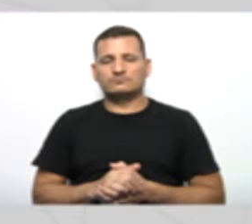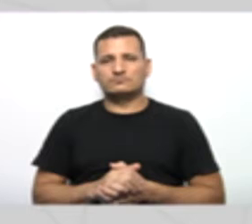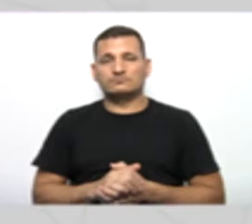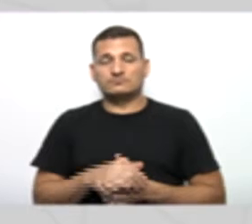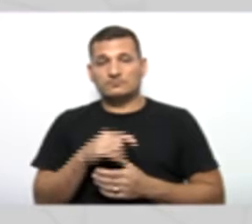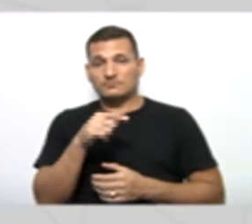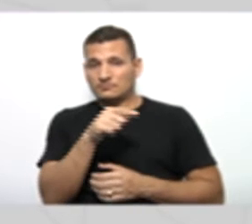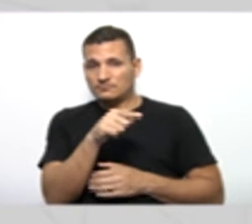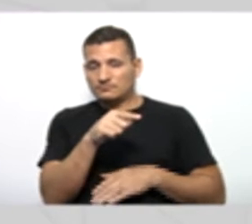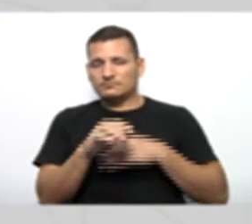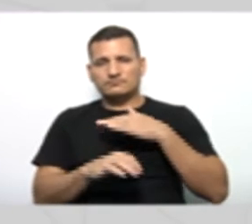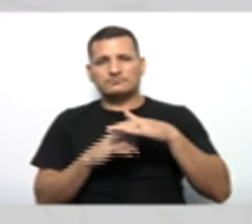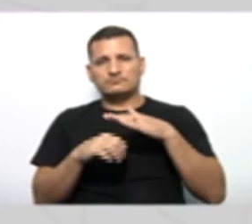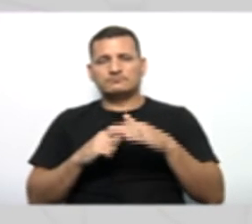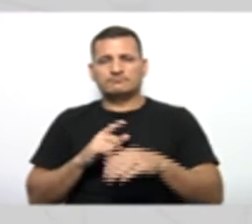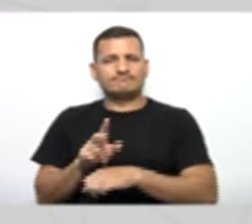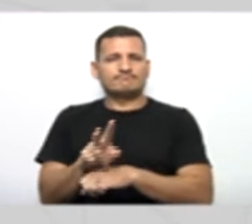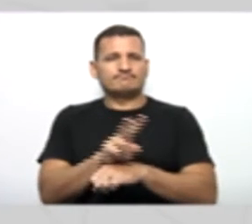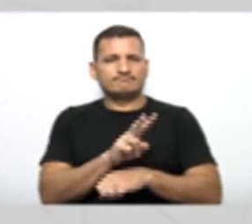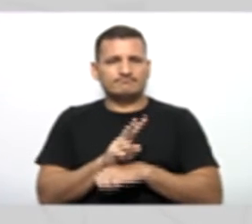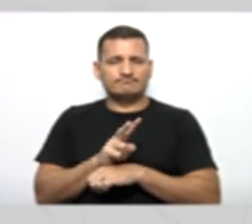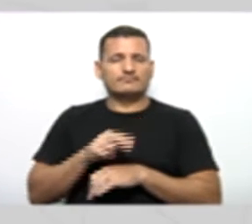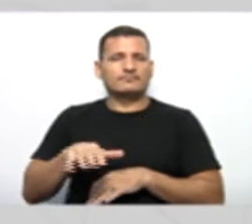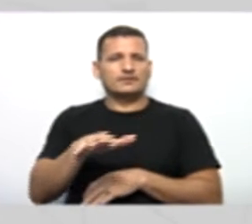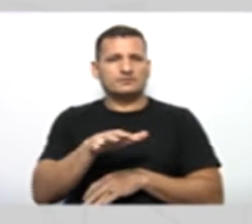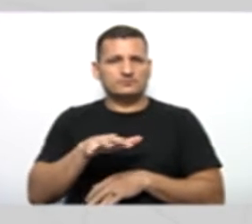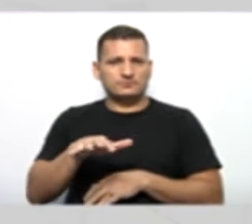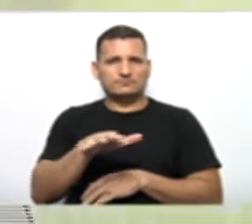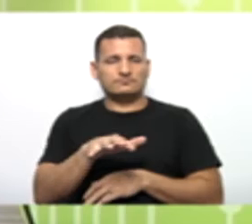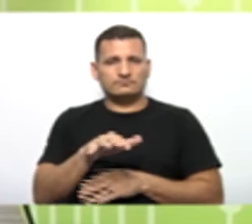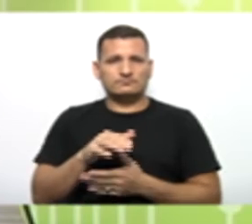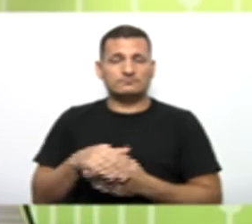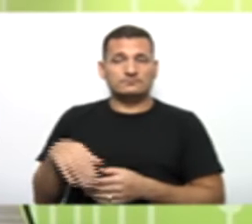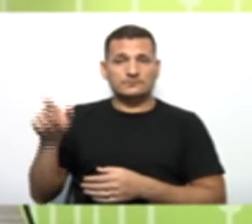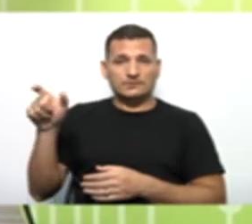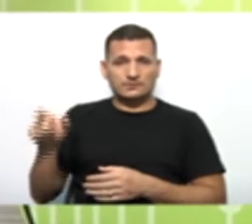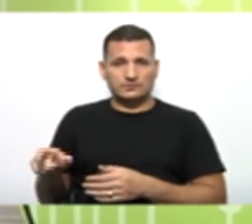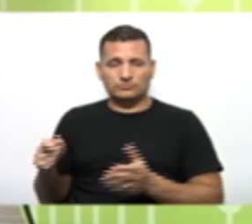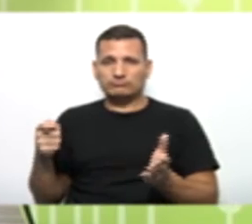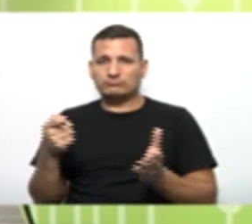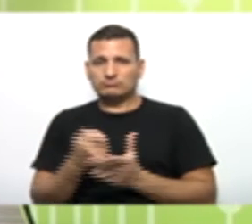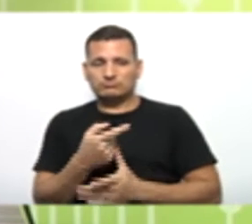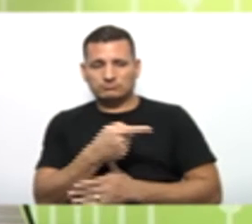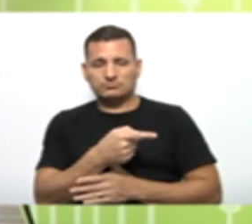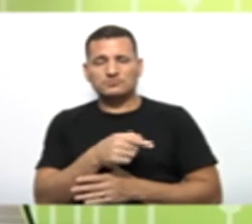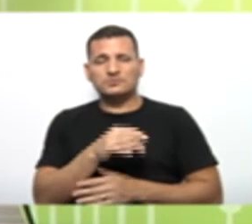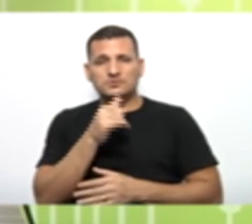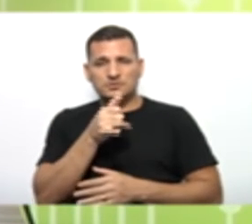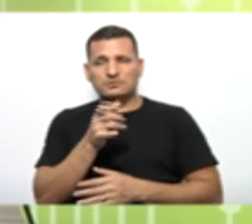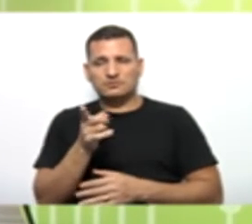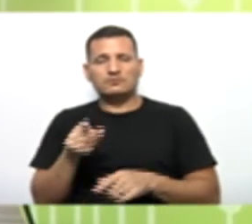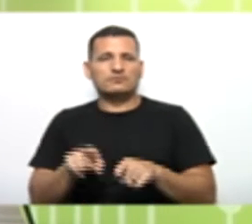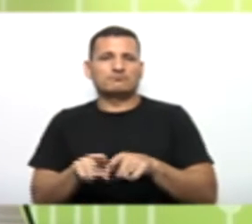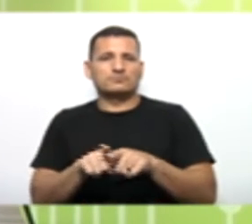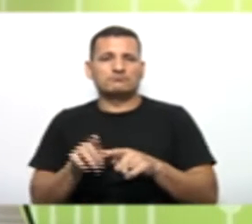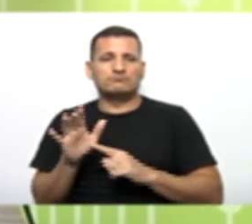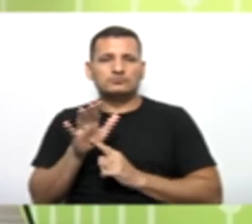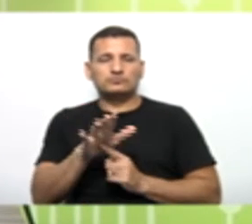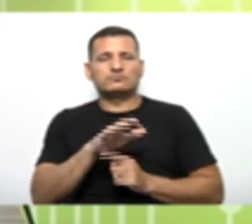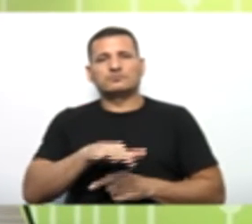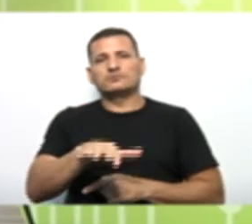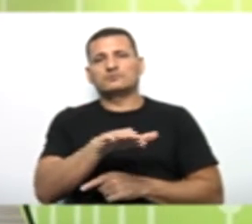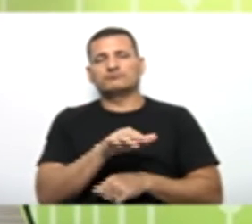aquela empresa protege o meio ambiente, ou seja, de que ao cliente comprar um produto dessa empresa, ele também vai estar contribuindo para o meio ambiente